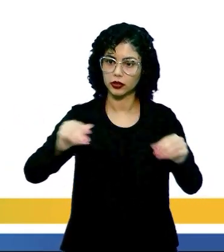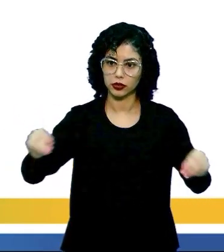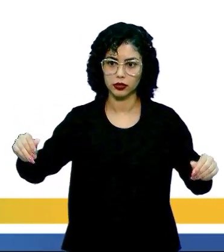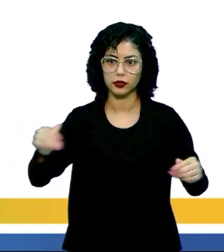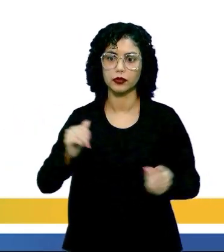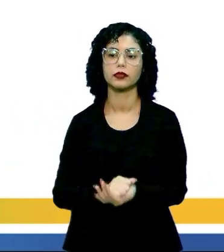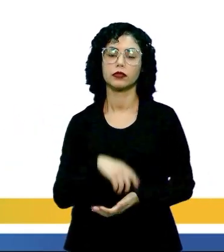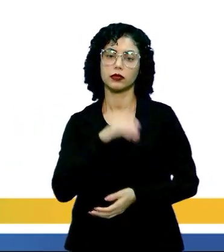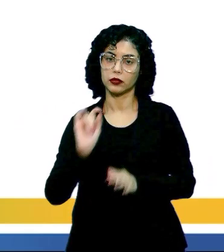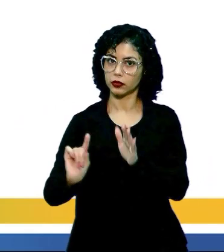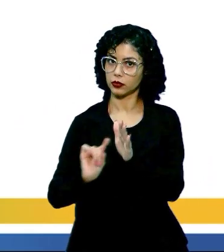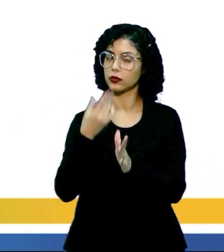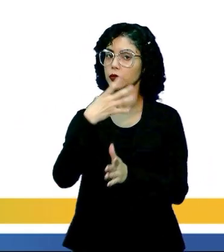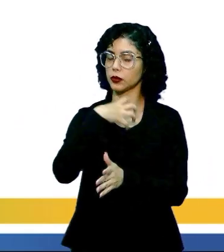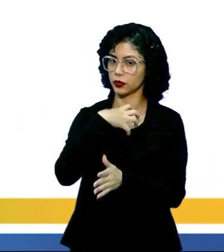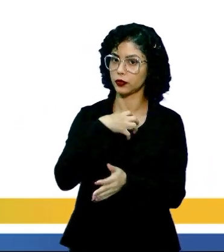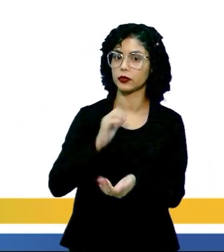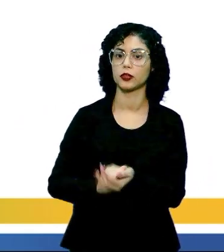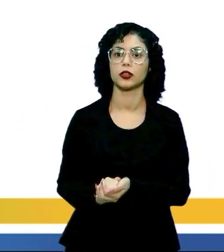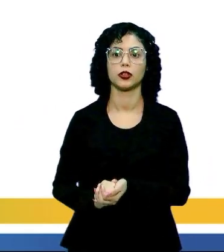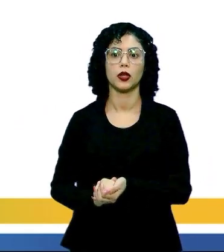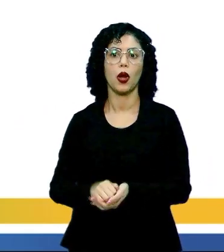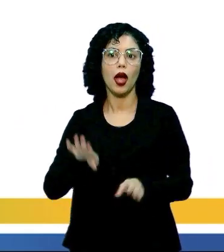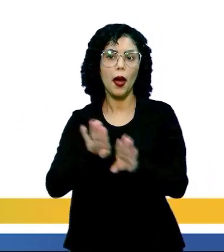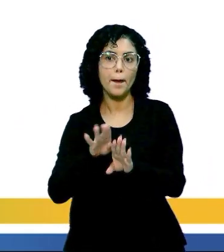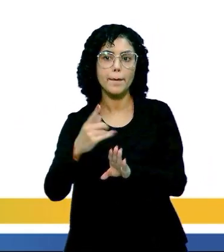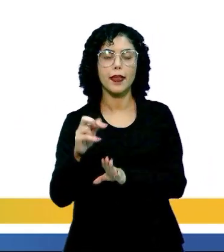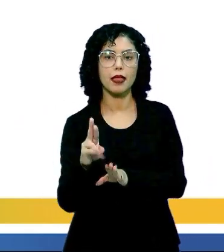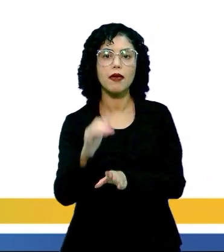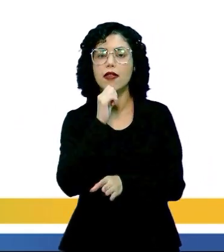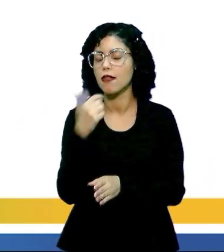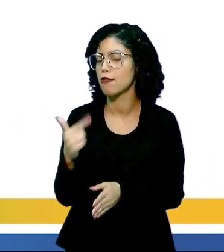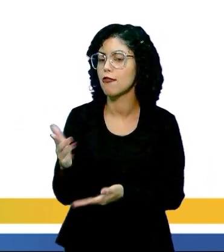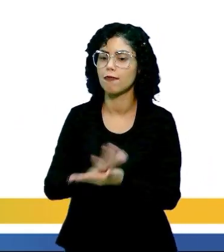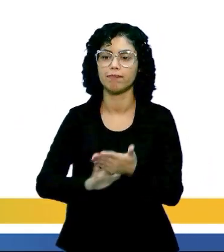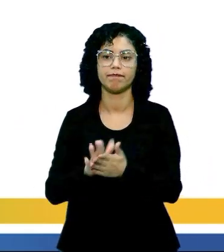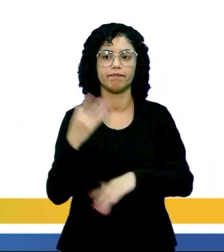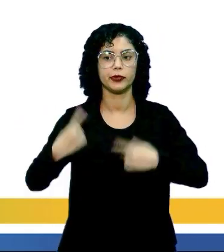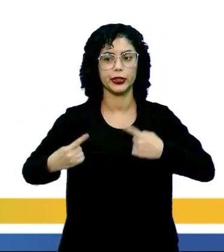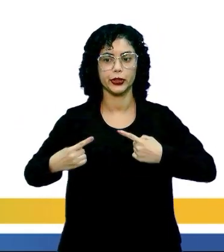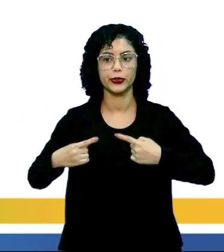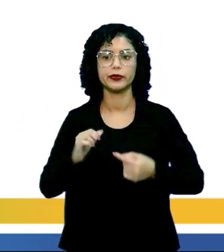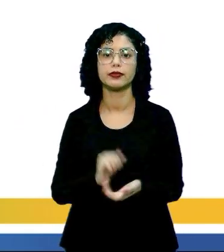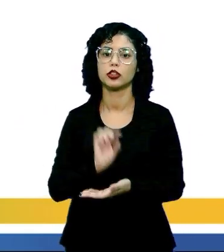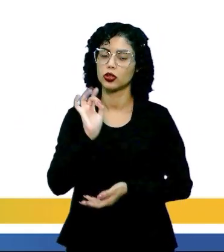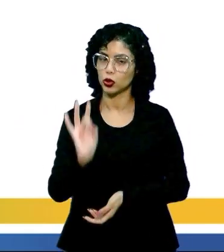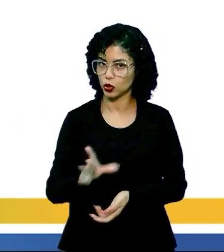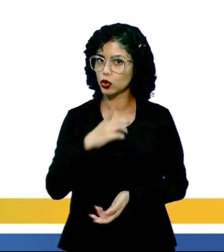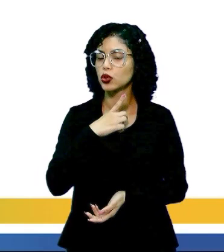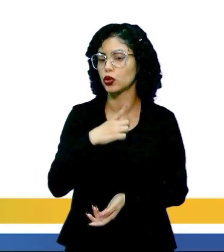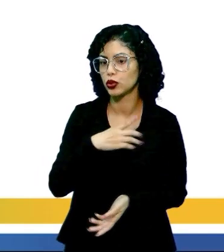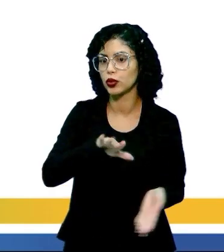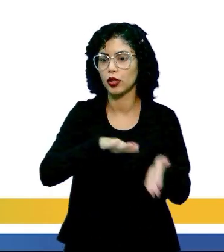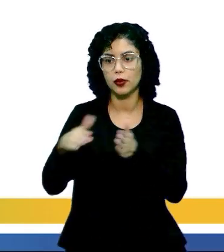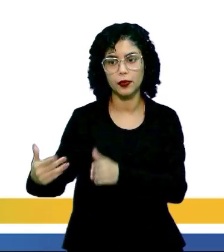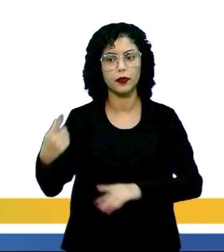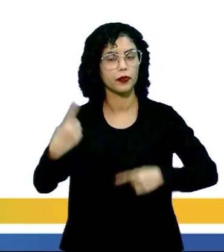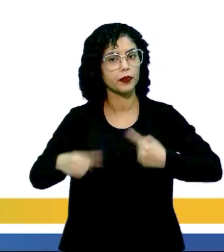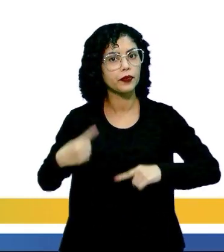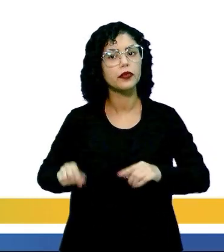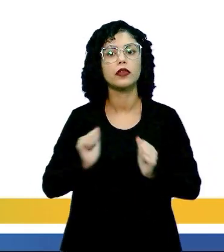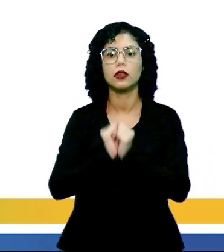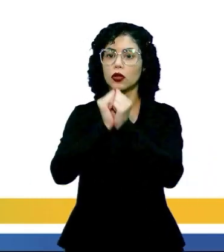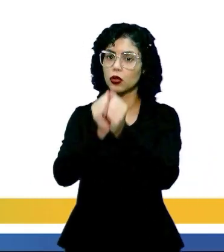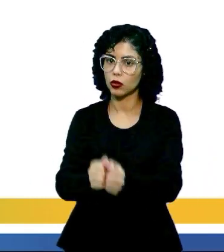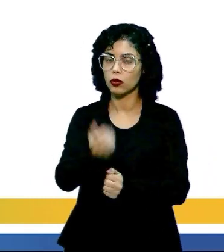terra. Nesse primeiro momento, né, os plebeus eles não tinham participação política, né, quem exercia a participação política